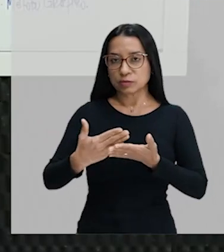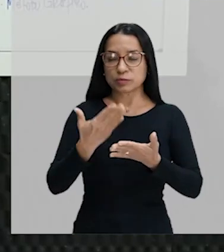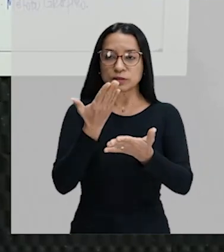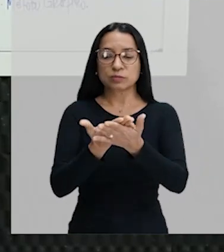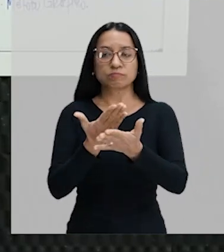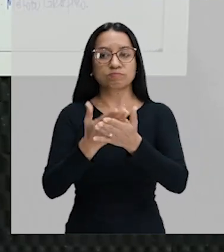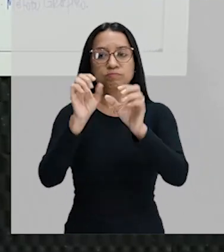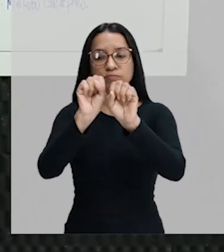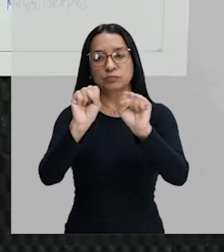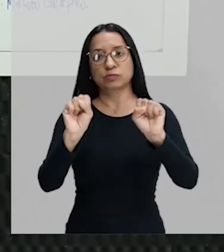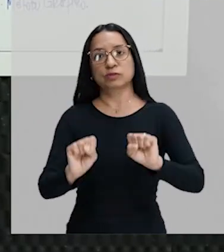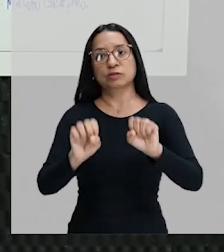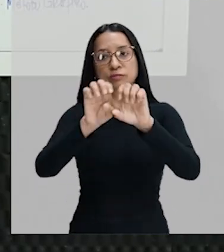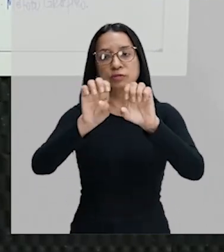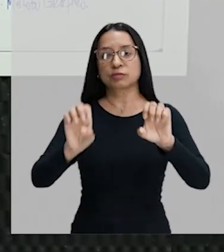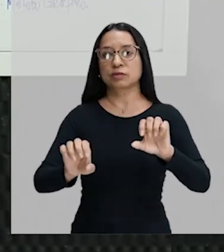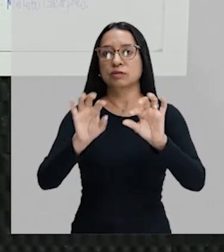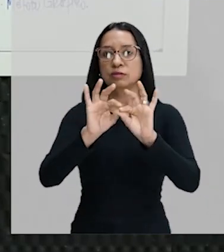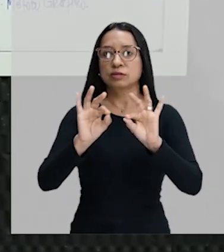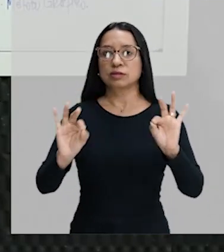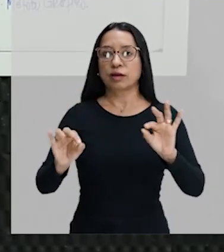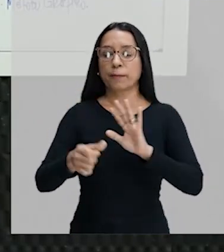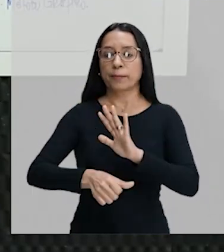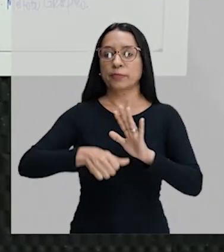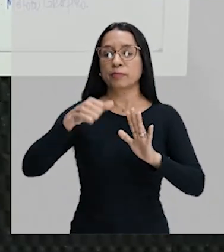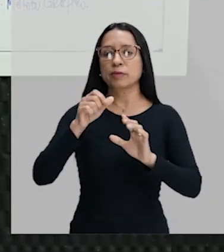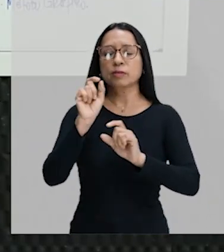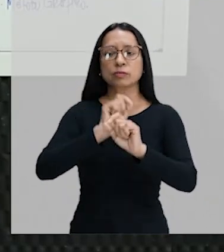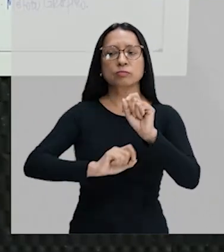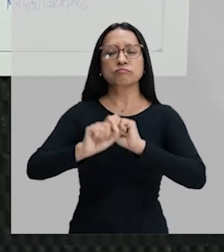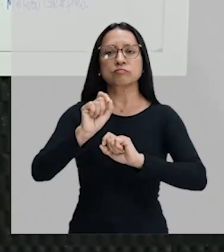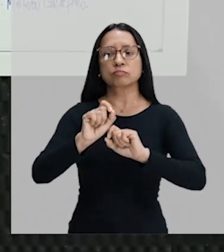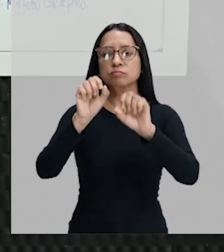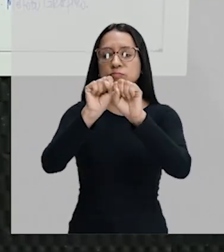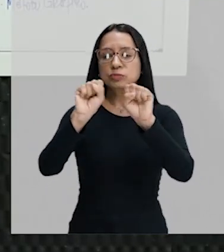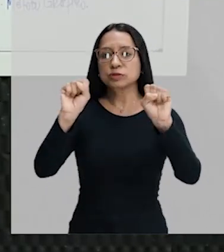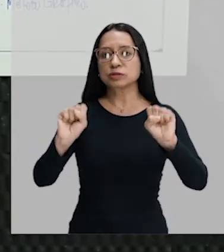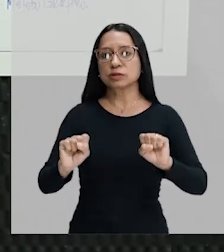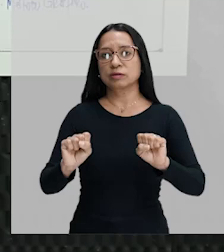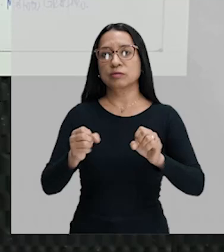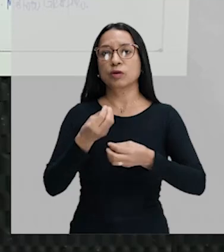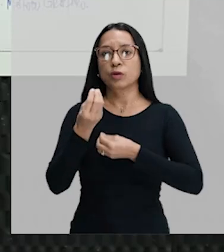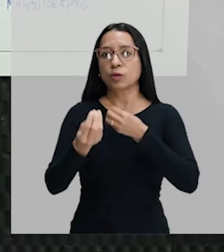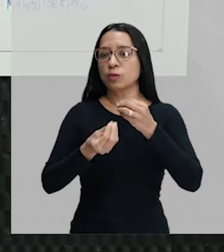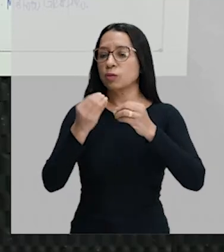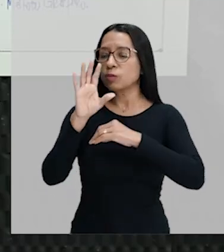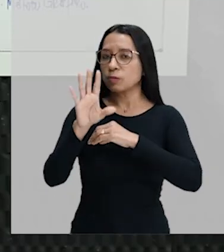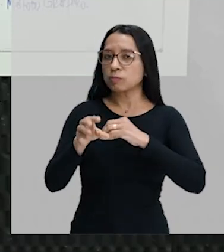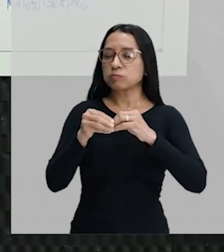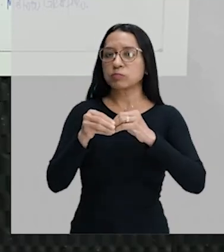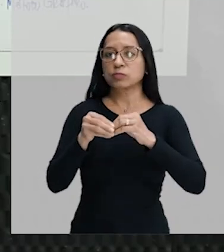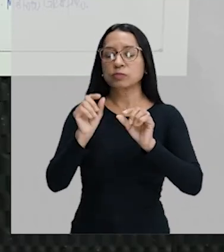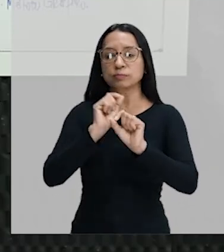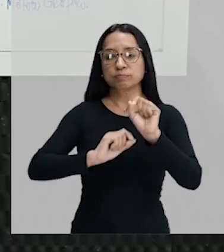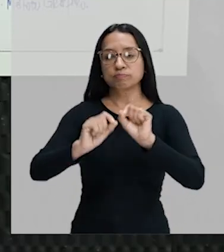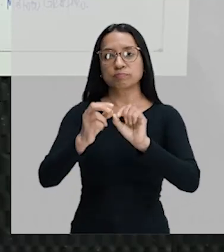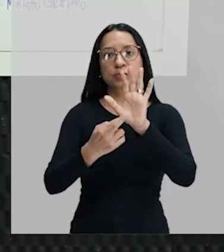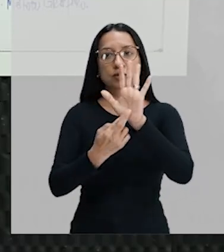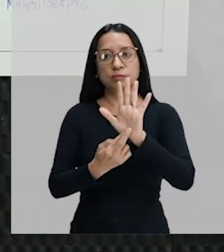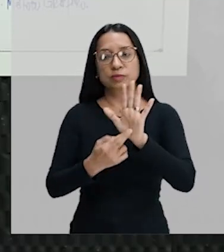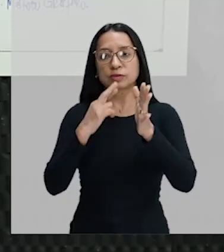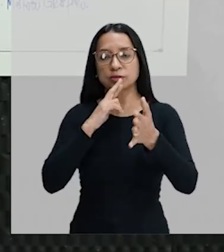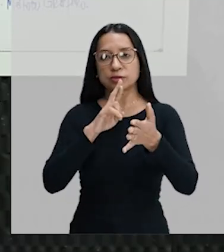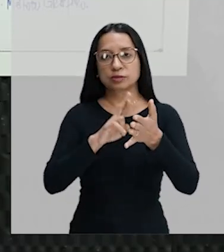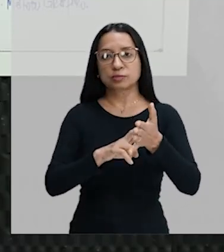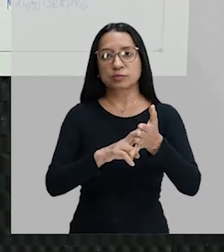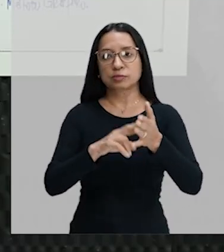estudo do sistema de equação linear. Primeiro, o que é um sistema? Como é que ele é composta? O que representa a